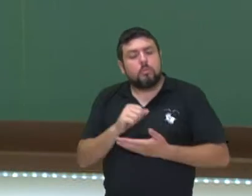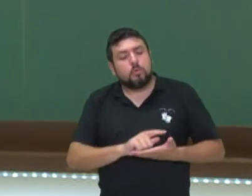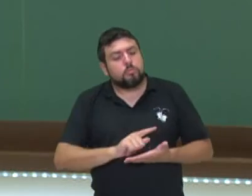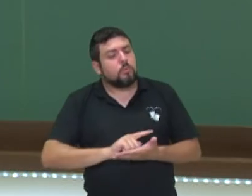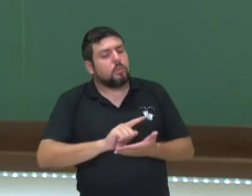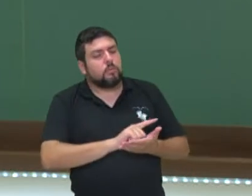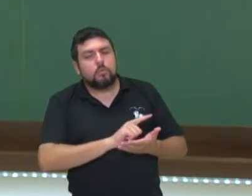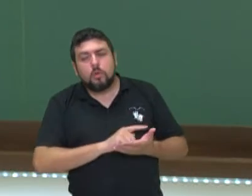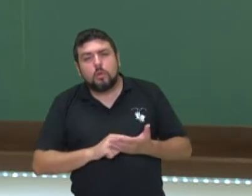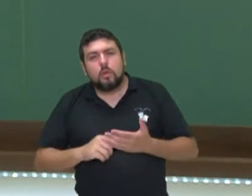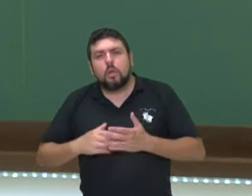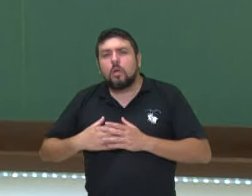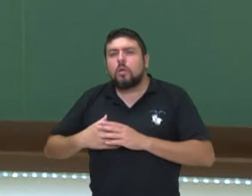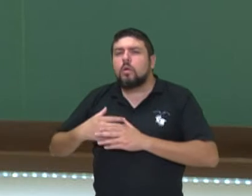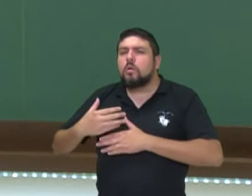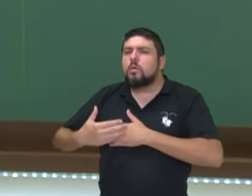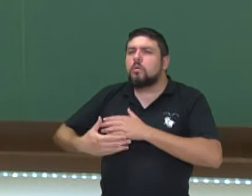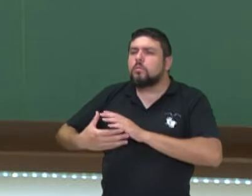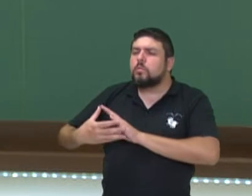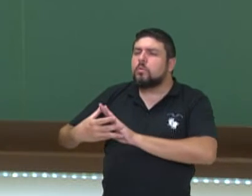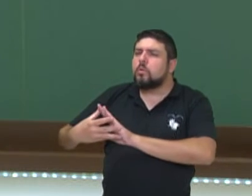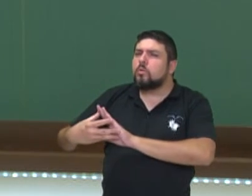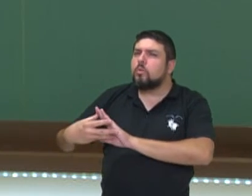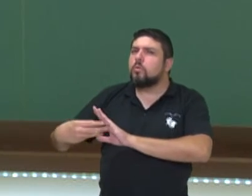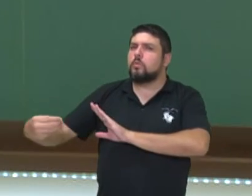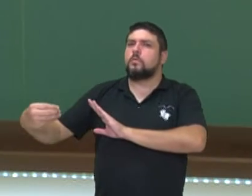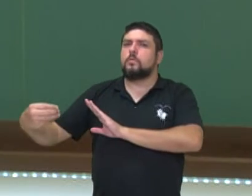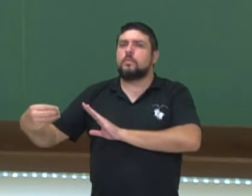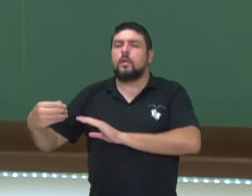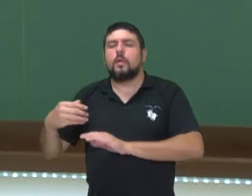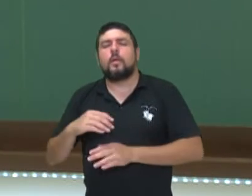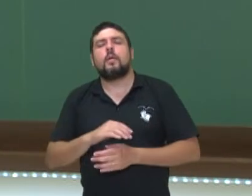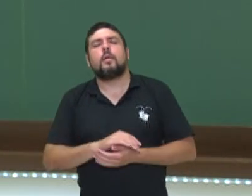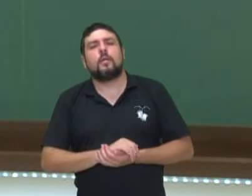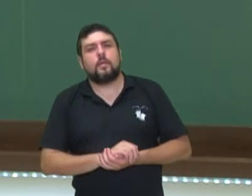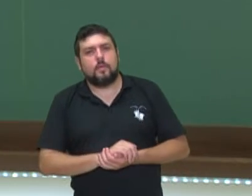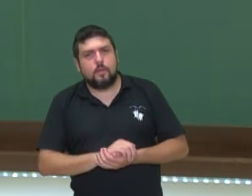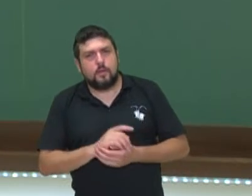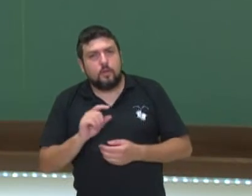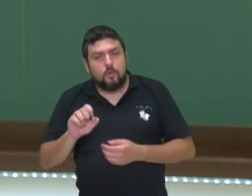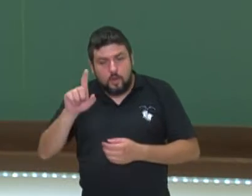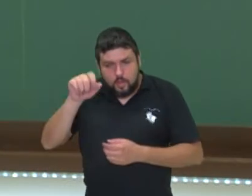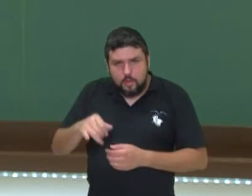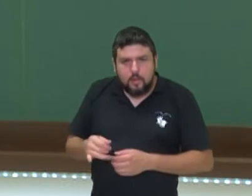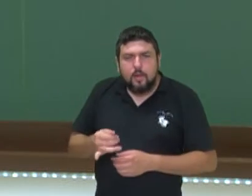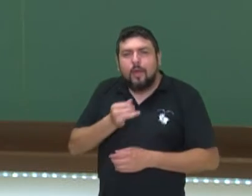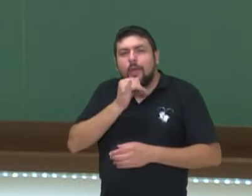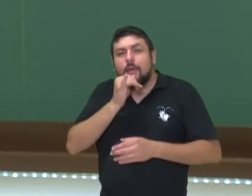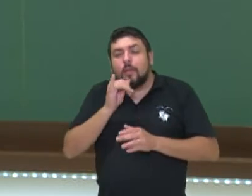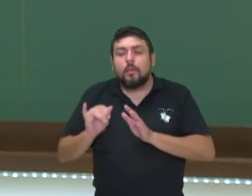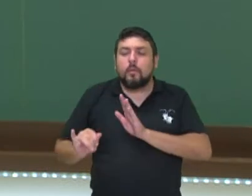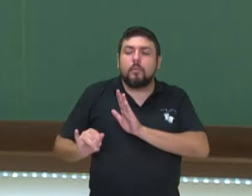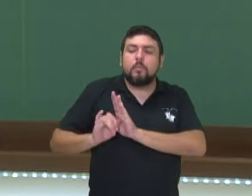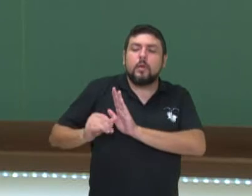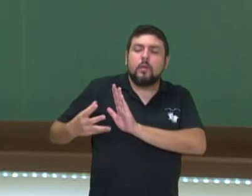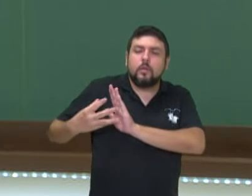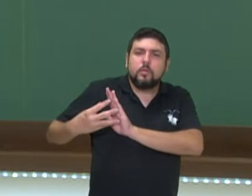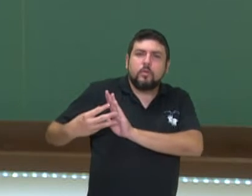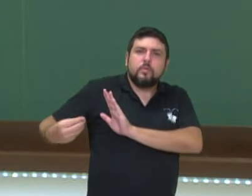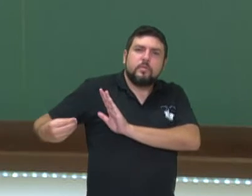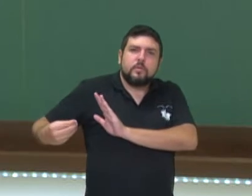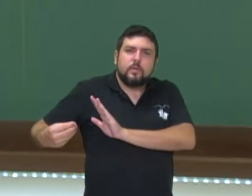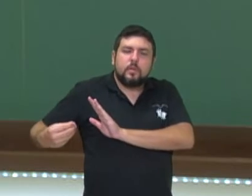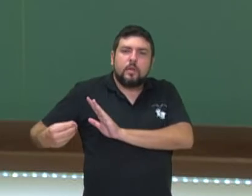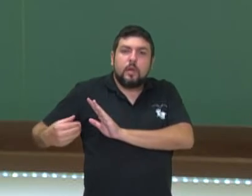ação, possível, eu posso pensar aqui justamente que ela serve como um exemplo para os meus colegas. Então, os